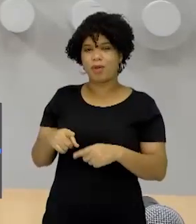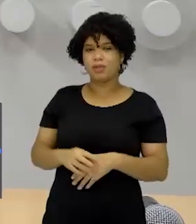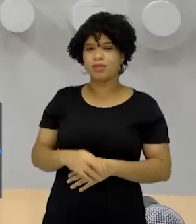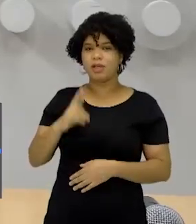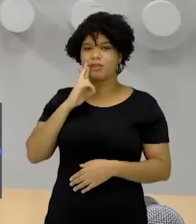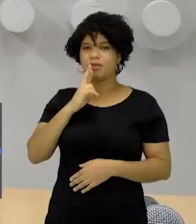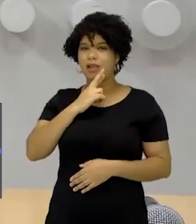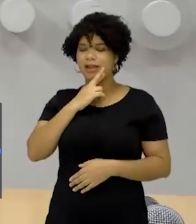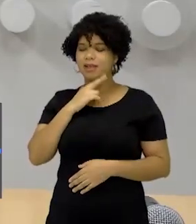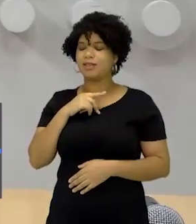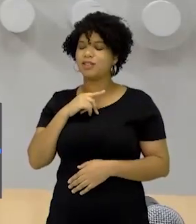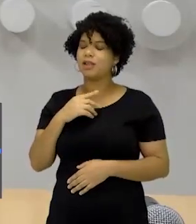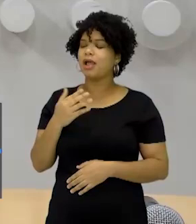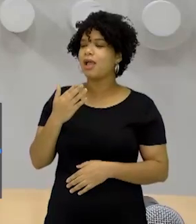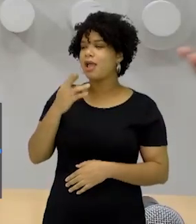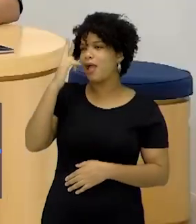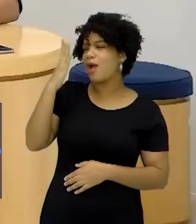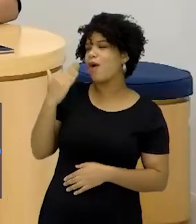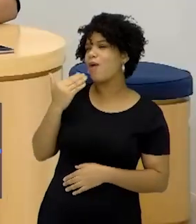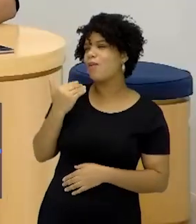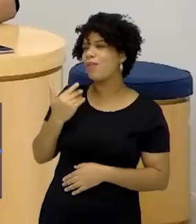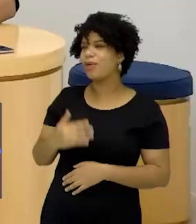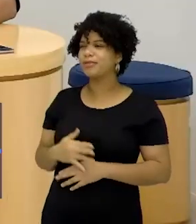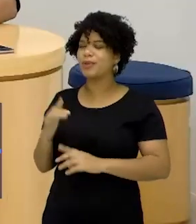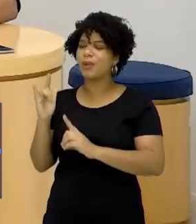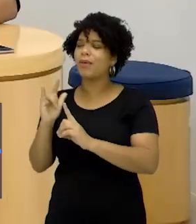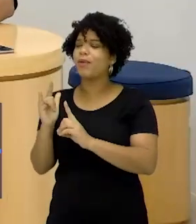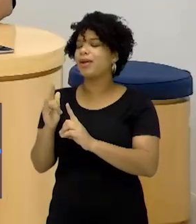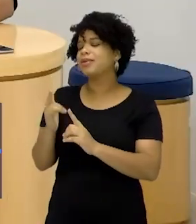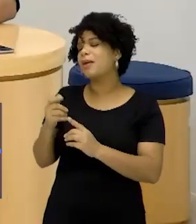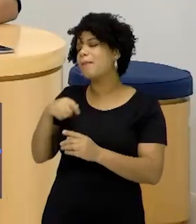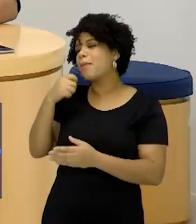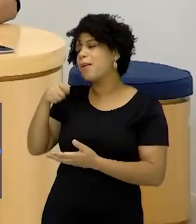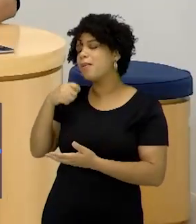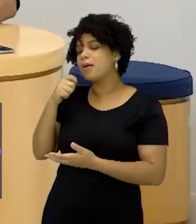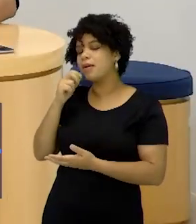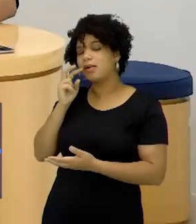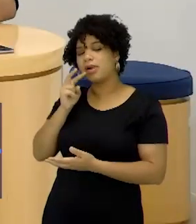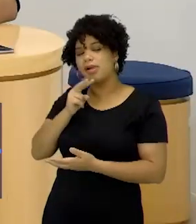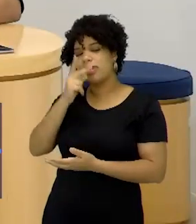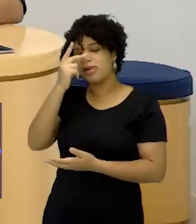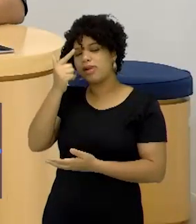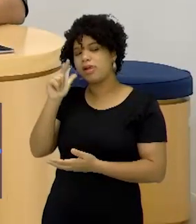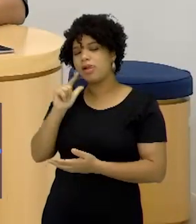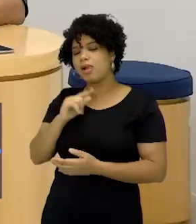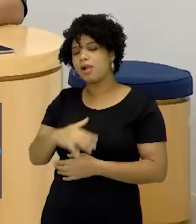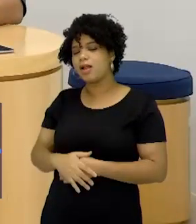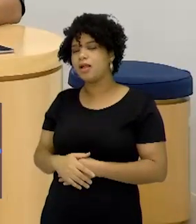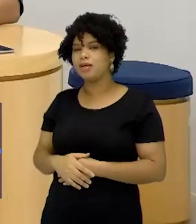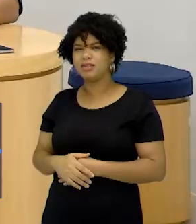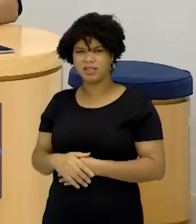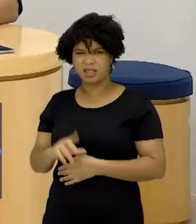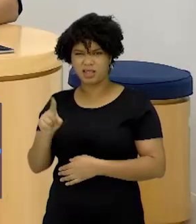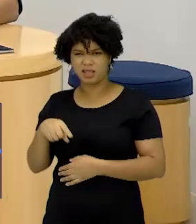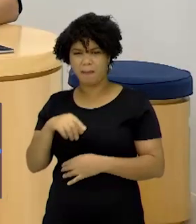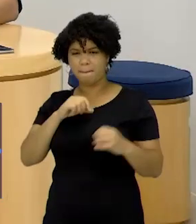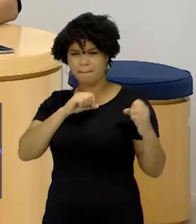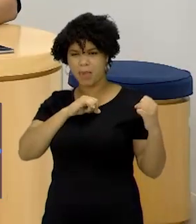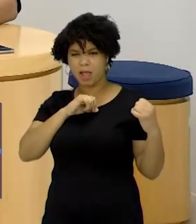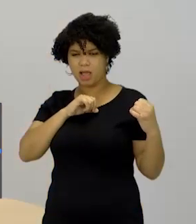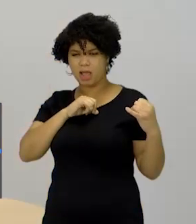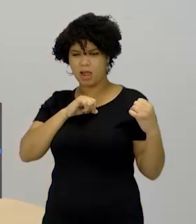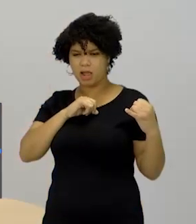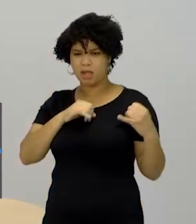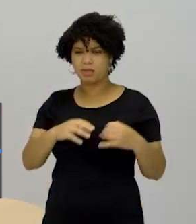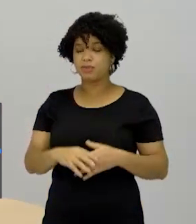para outra pessoa ao mesmo tempo. É que eu não quis ir tão longe, mas por aí também. Mas é que aí a molecada longe. Né, é verdade. Por exemplo, a